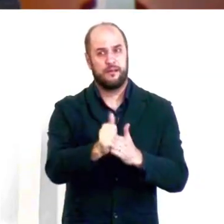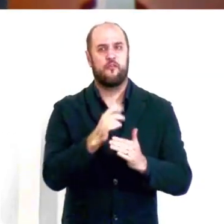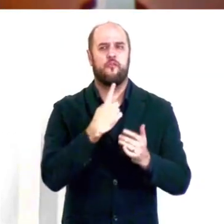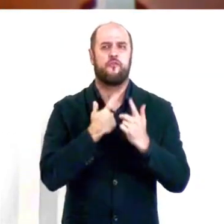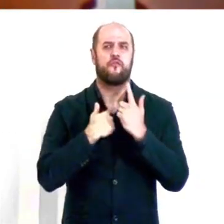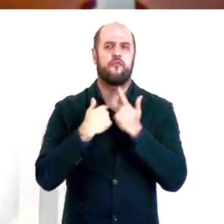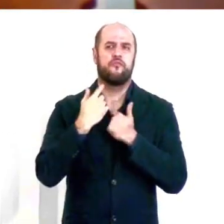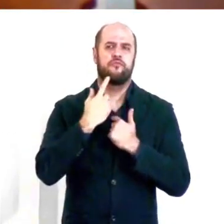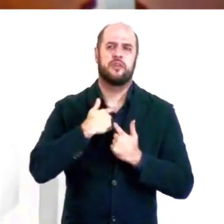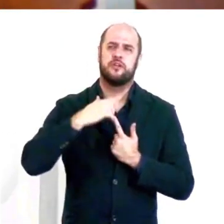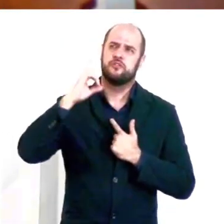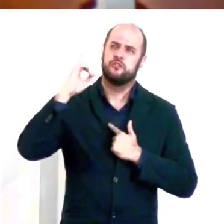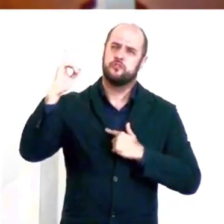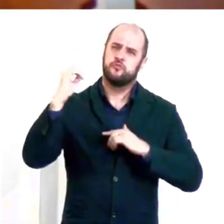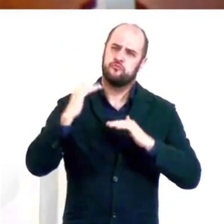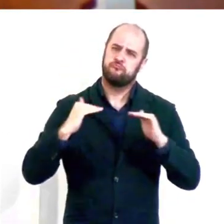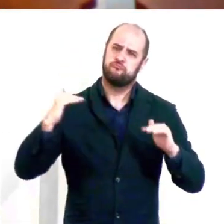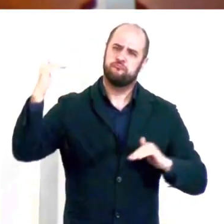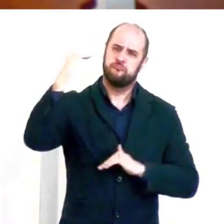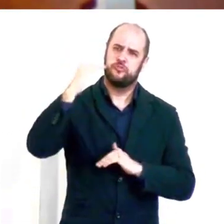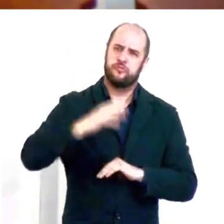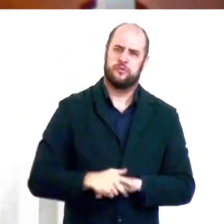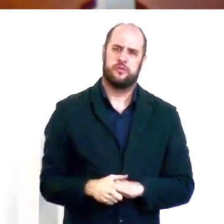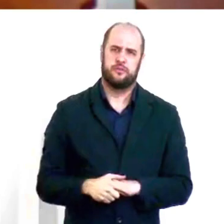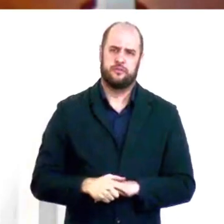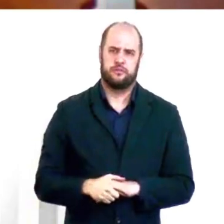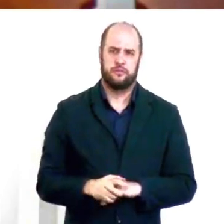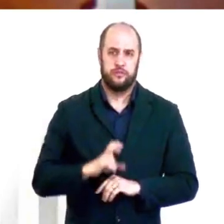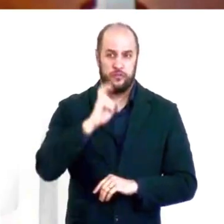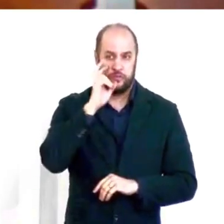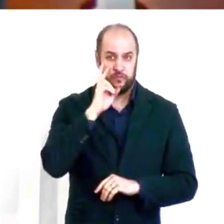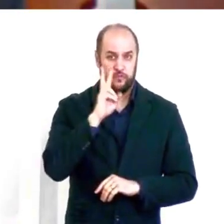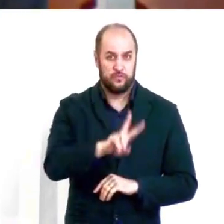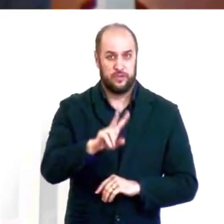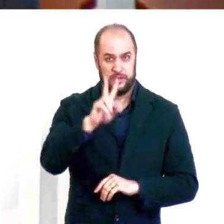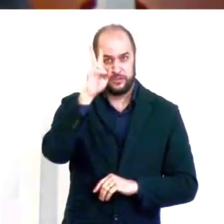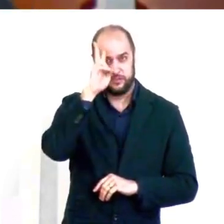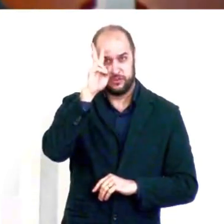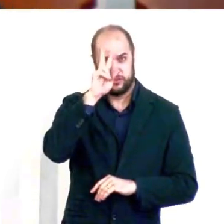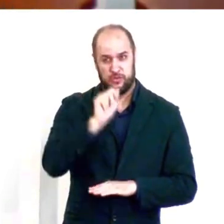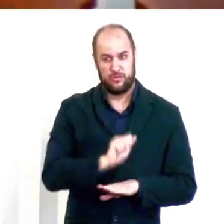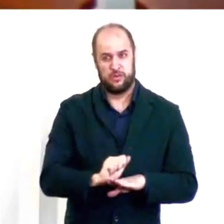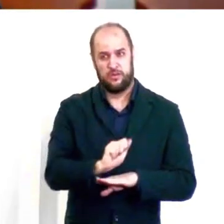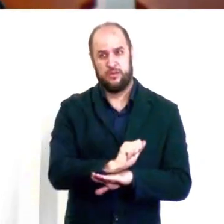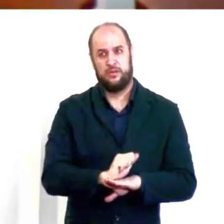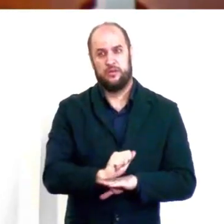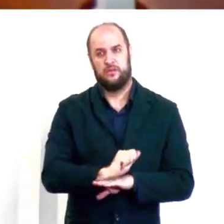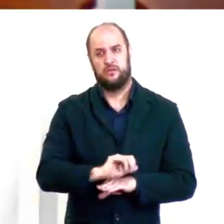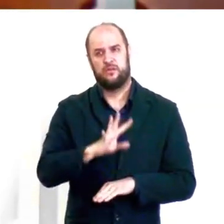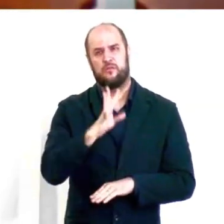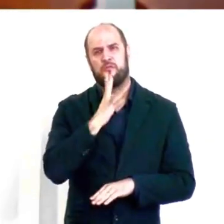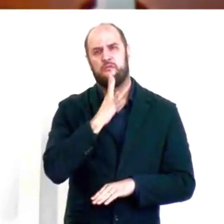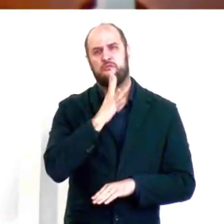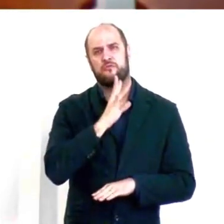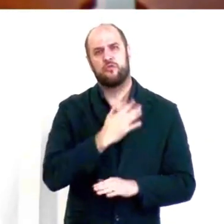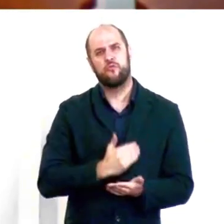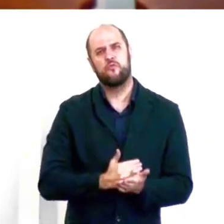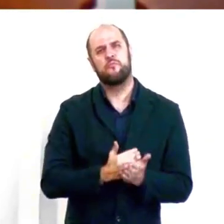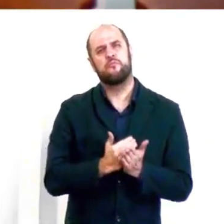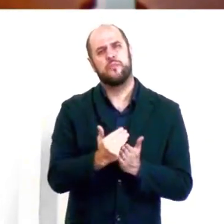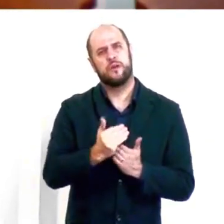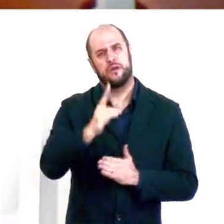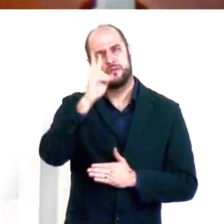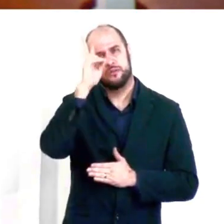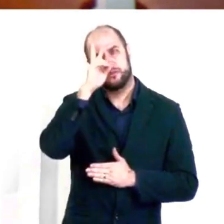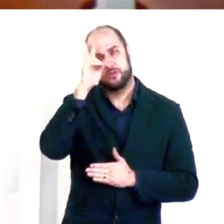Deus. Olhar para a história de Abraão é reconhecer que esse início da história